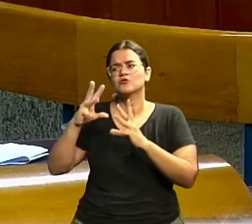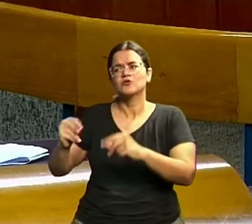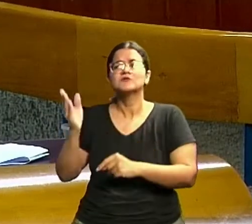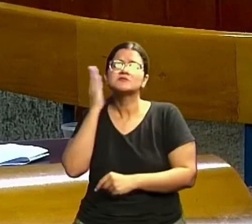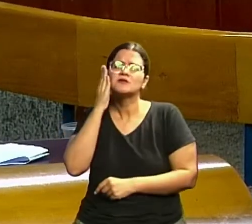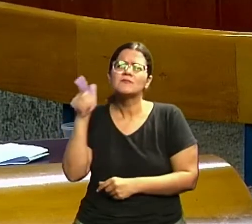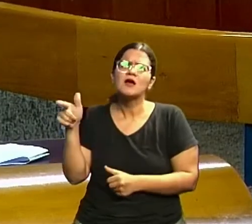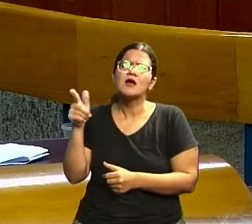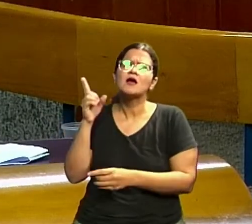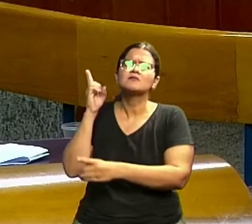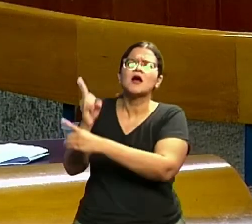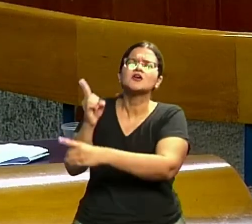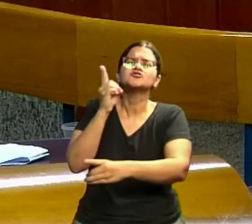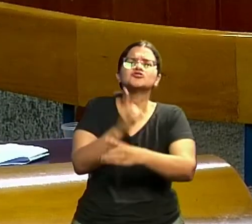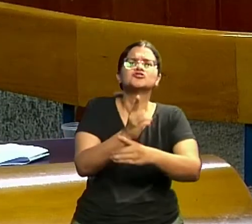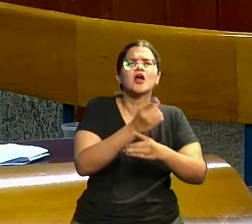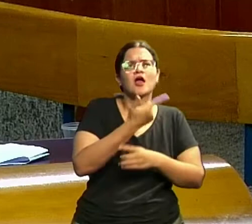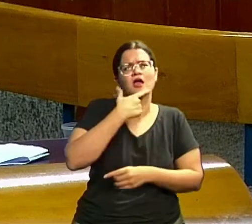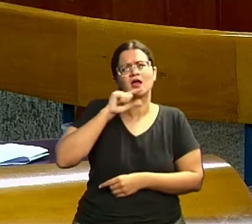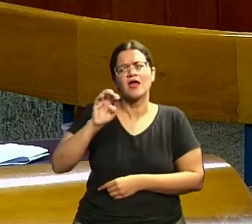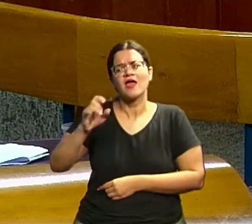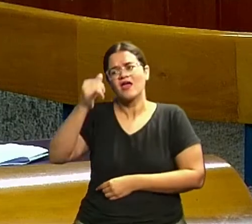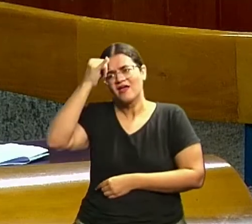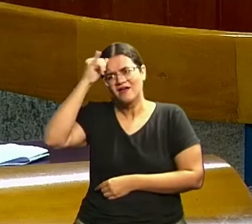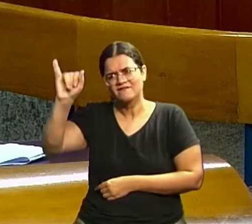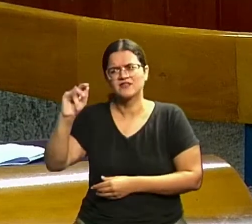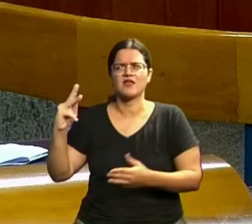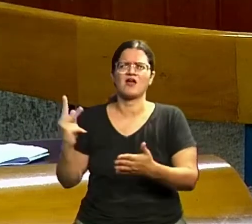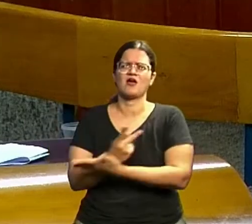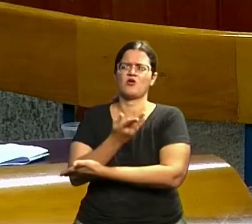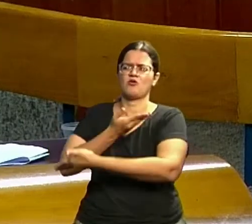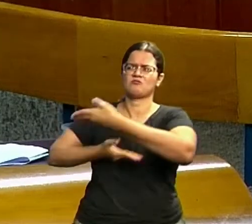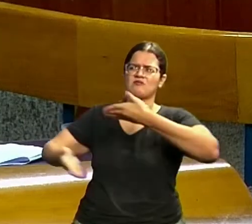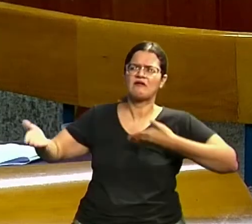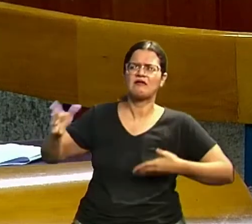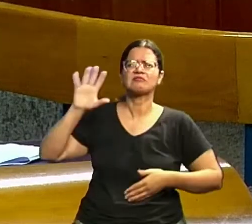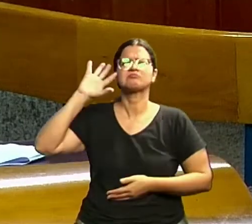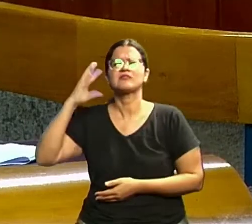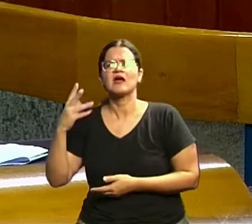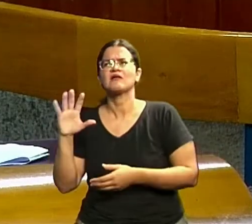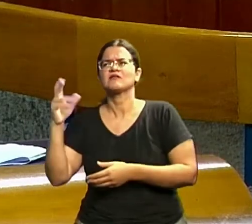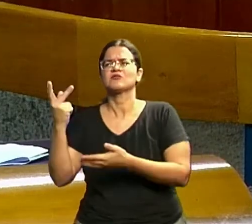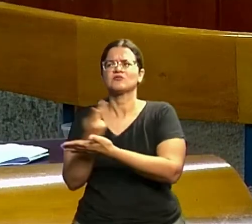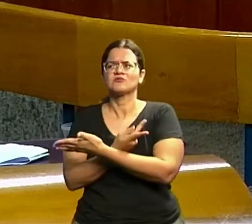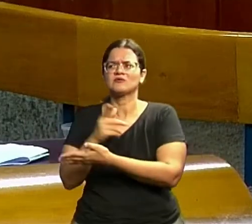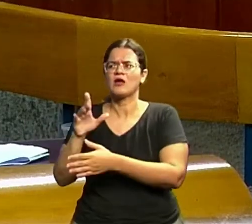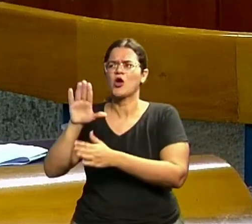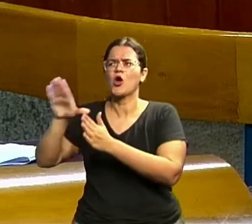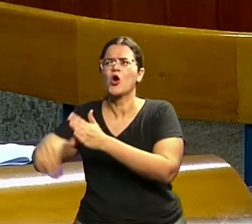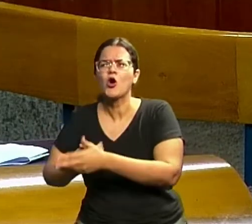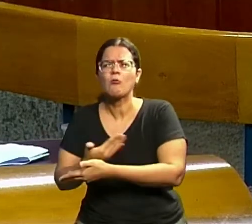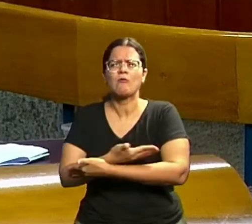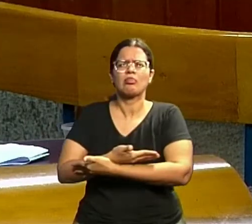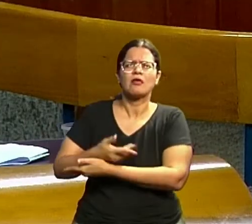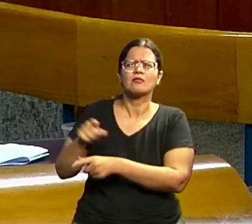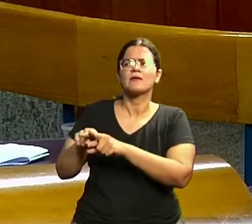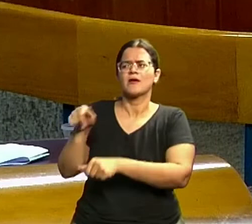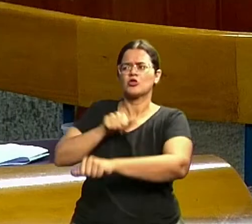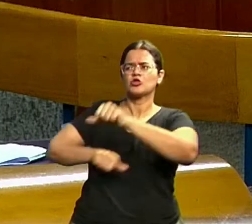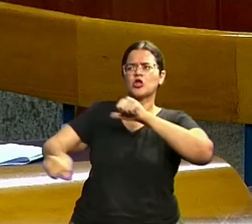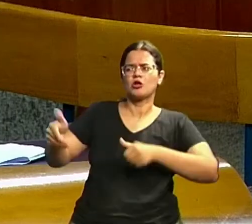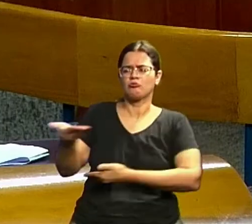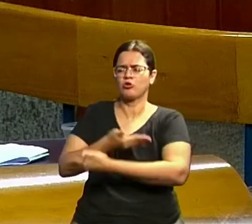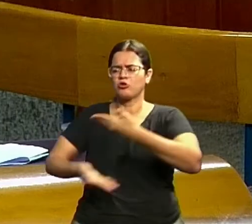qual servirá como importante fator de prevenção na resolução de casos de subtração e troca de